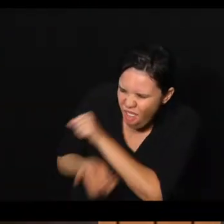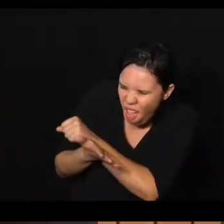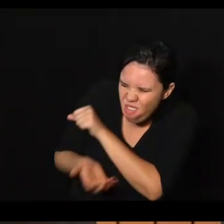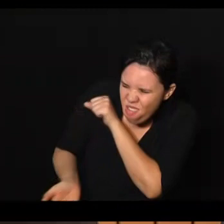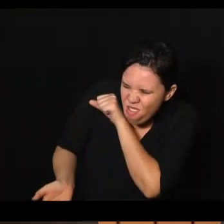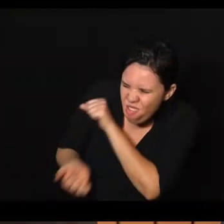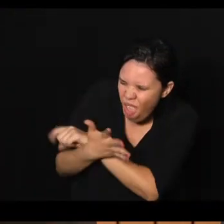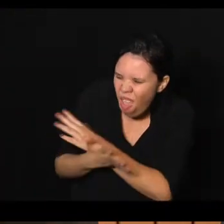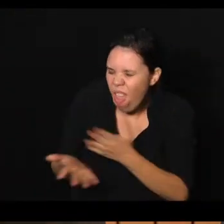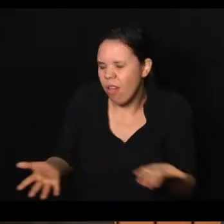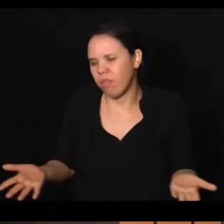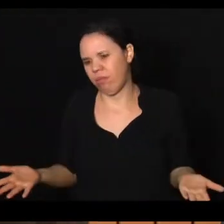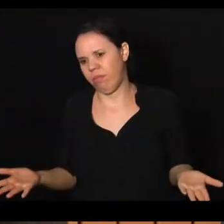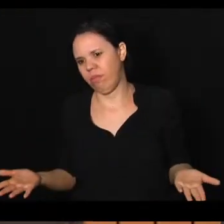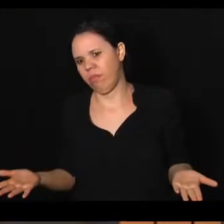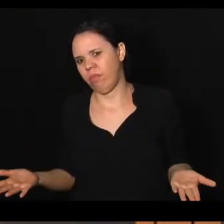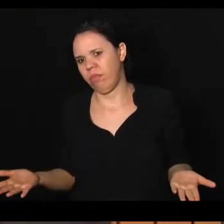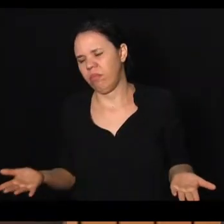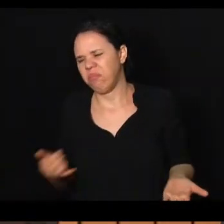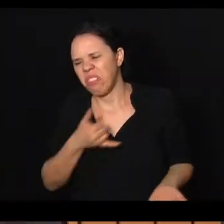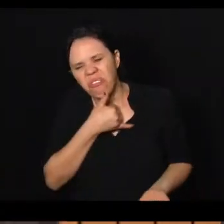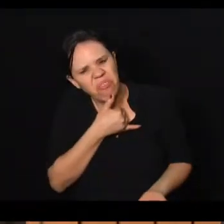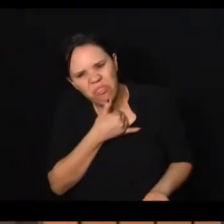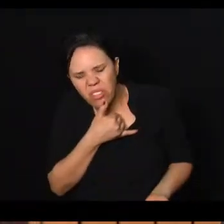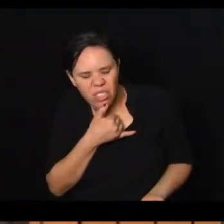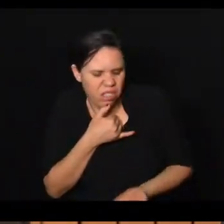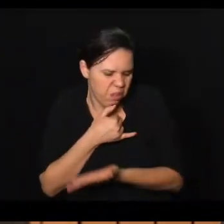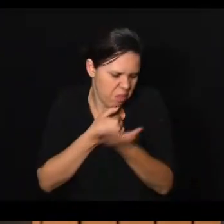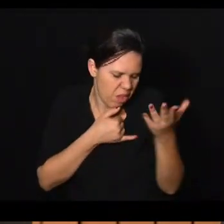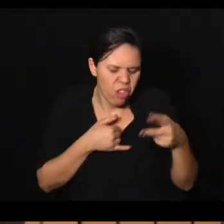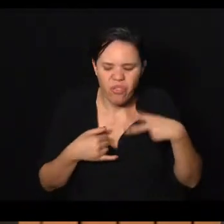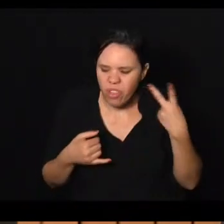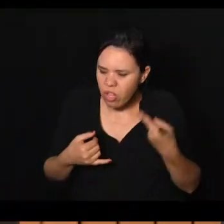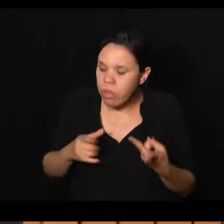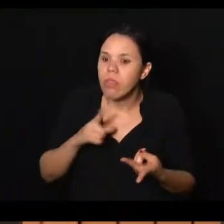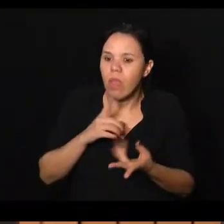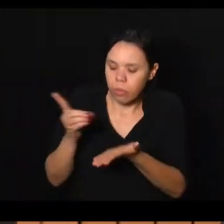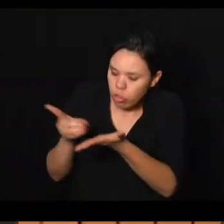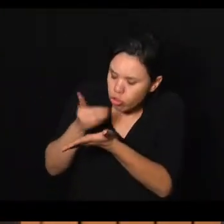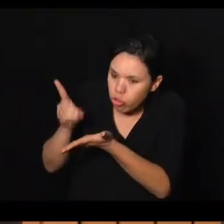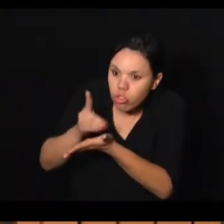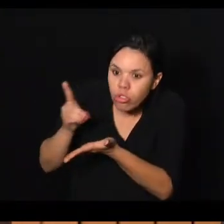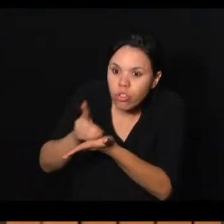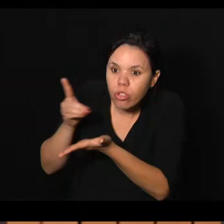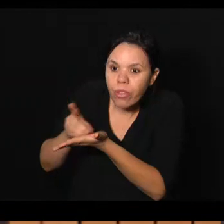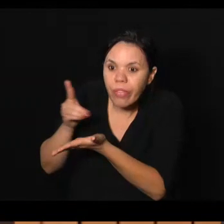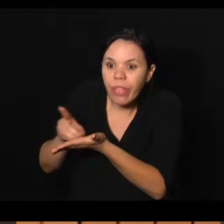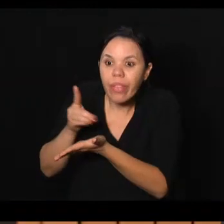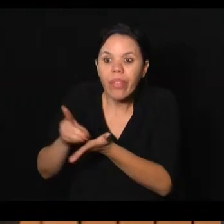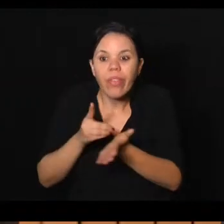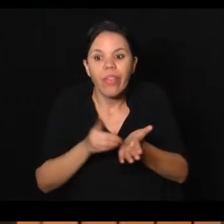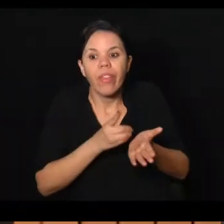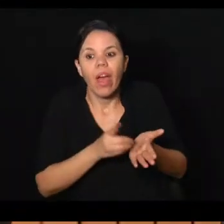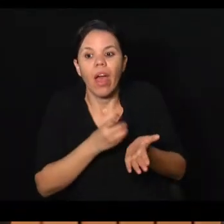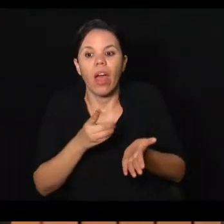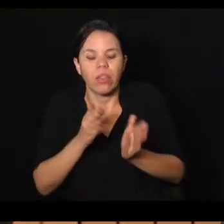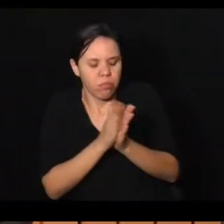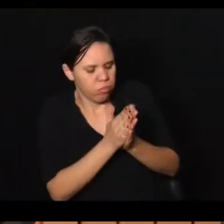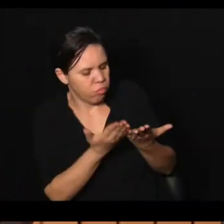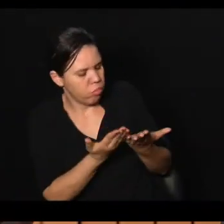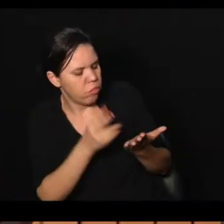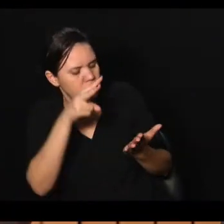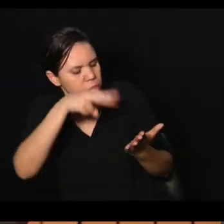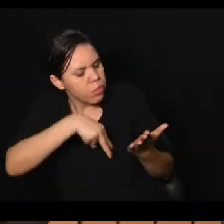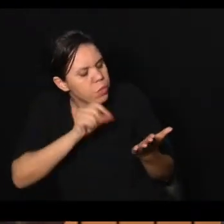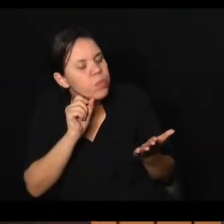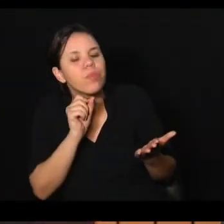e trapaceiro. Infelizmente, vereadores, nós temos dicionários no Brasil que quando a gente abre o